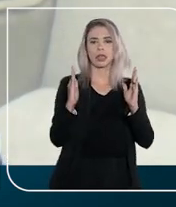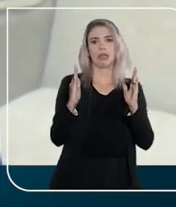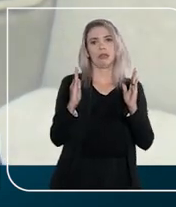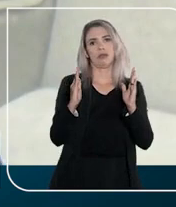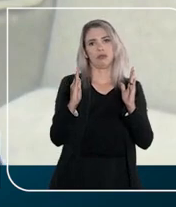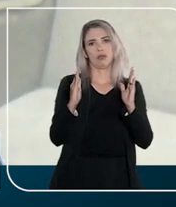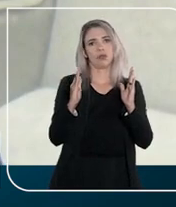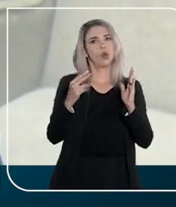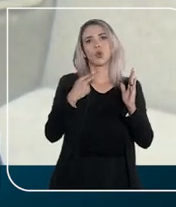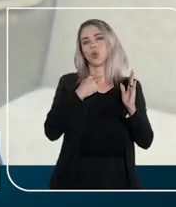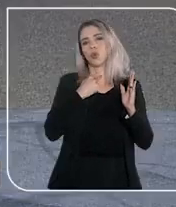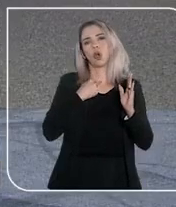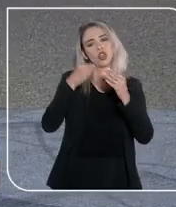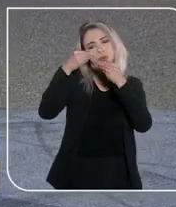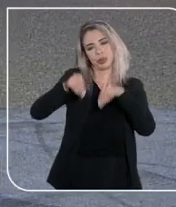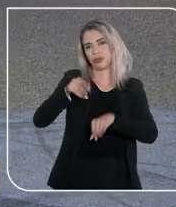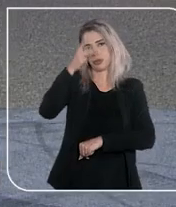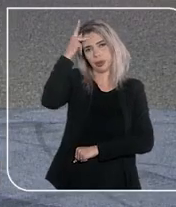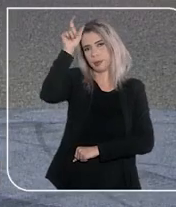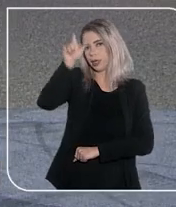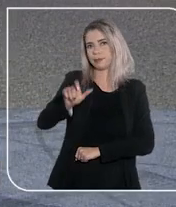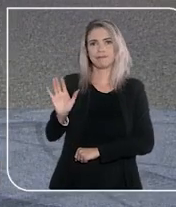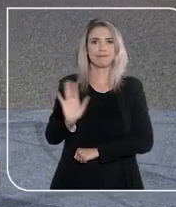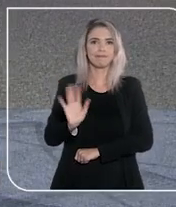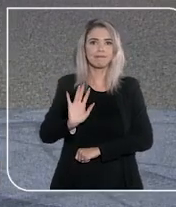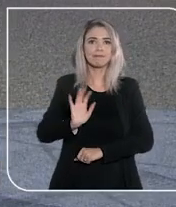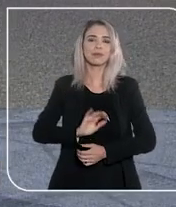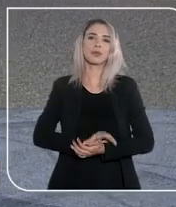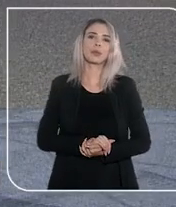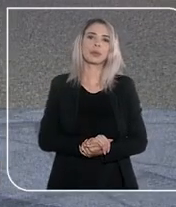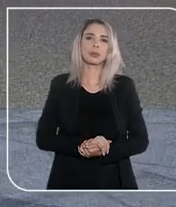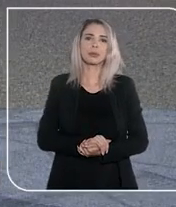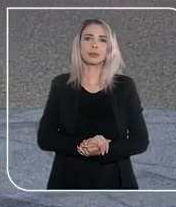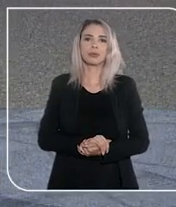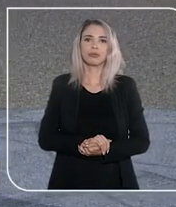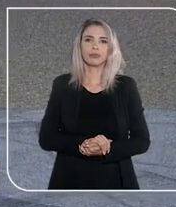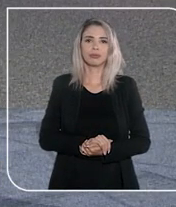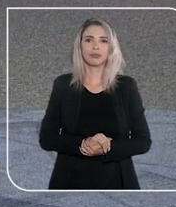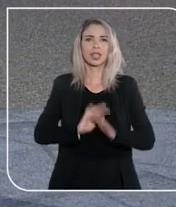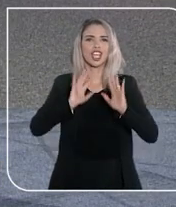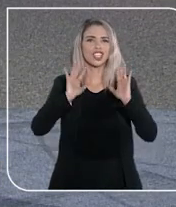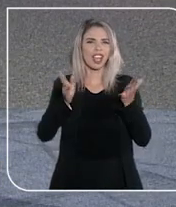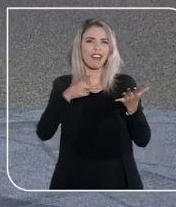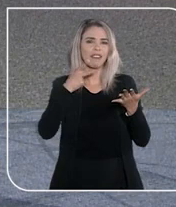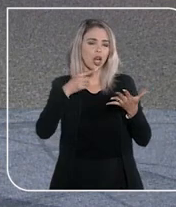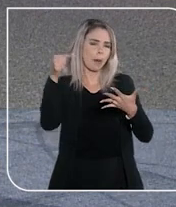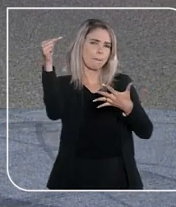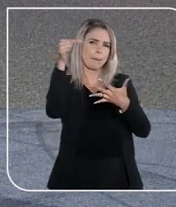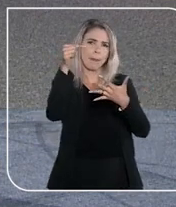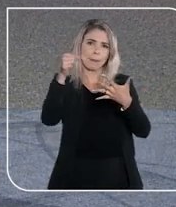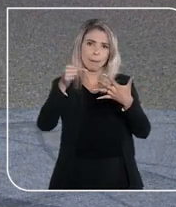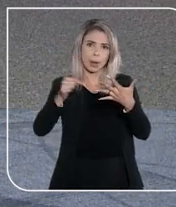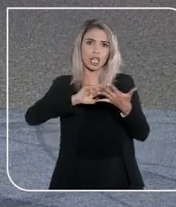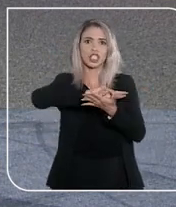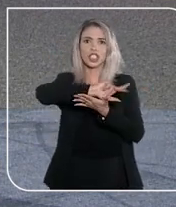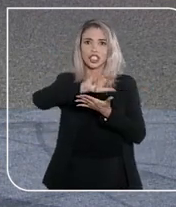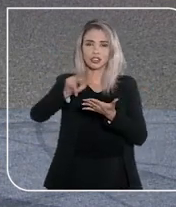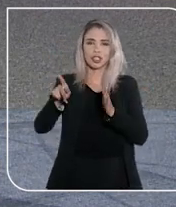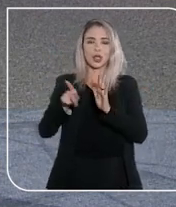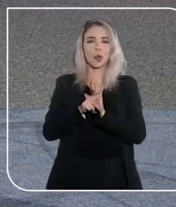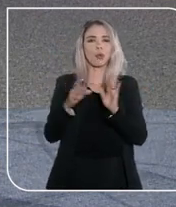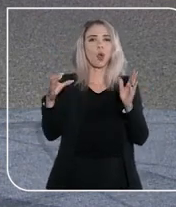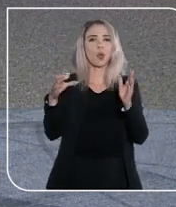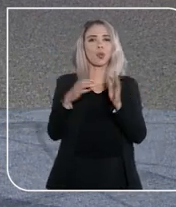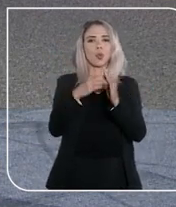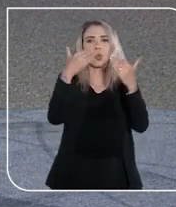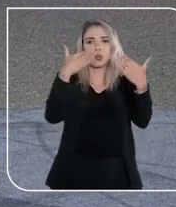isso não pode prejudicá-lo. Doutor Renan, a gente está falando muito aí de pontos vários, né, polêmicos sobre concurso